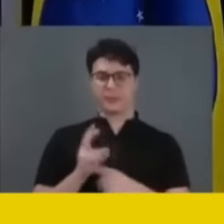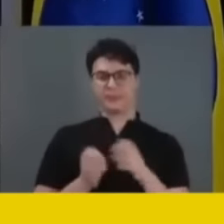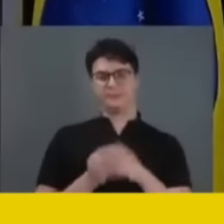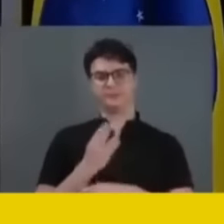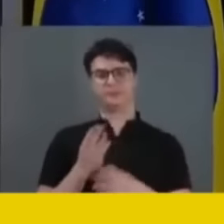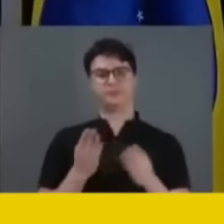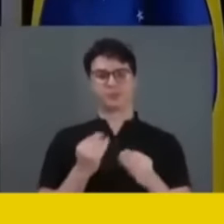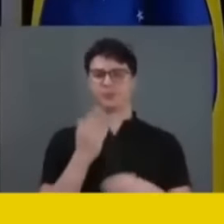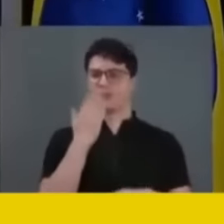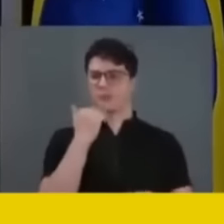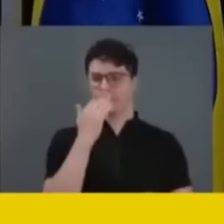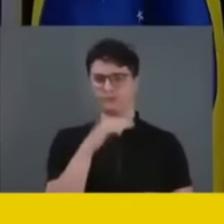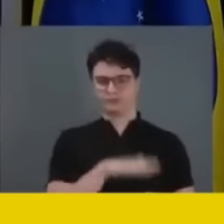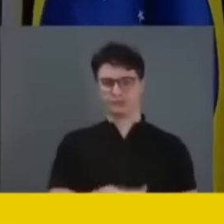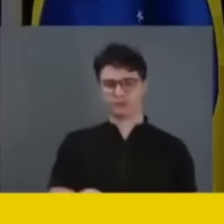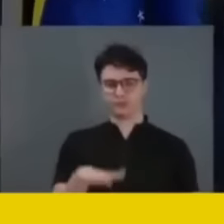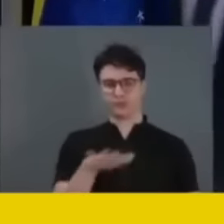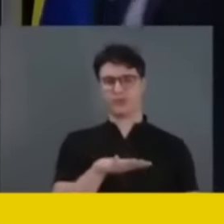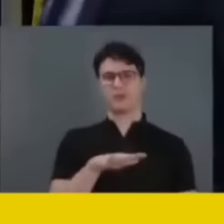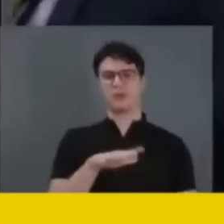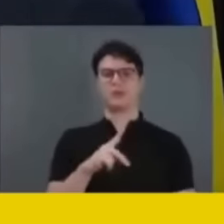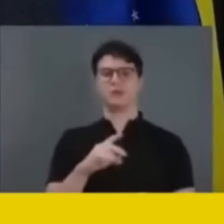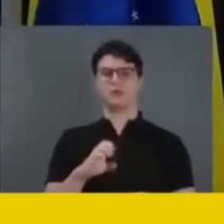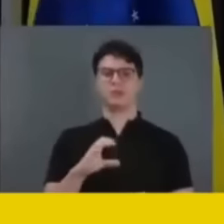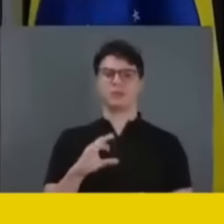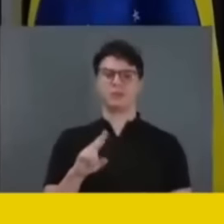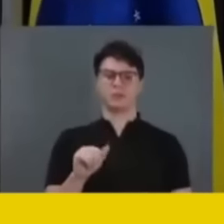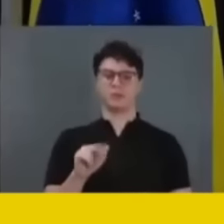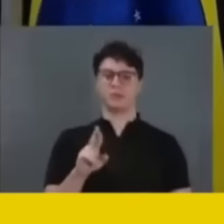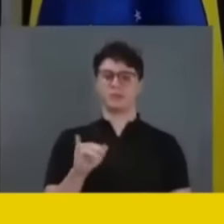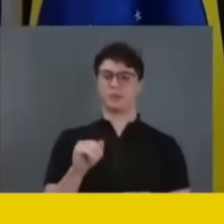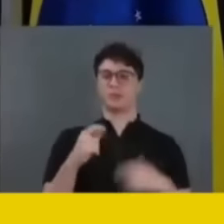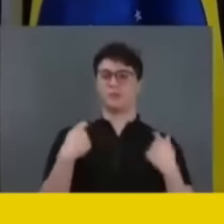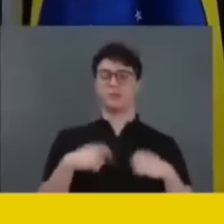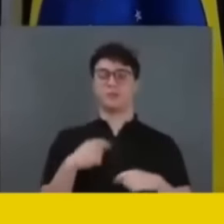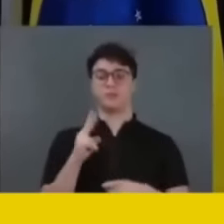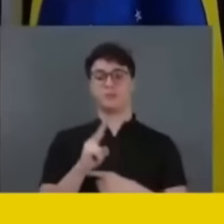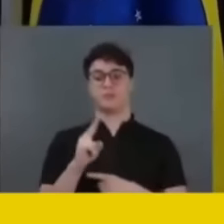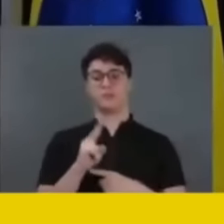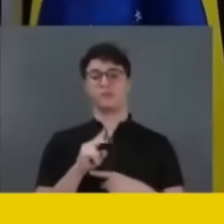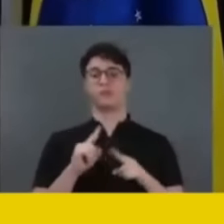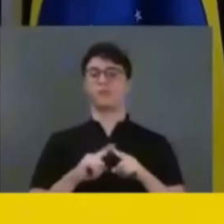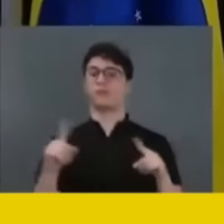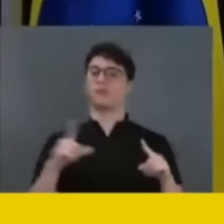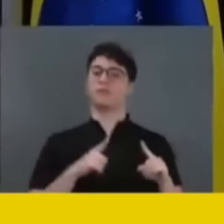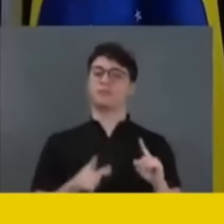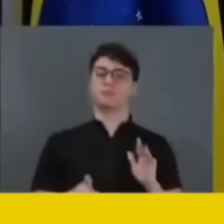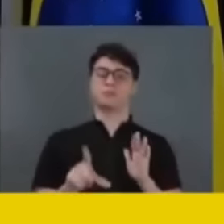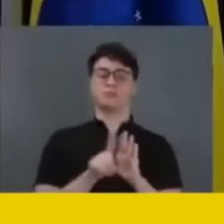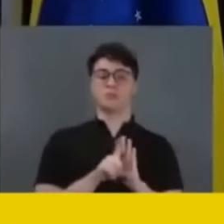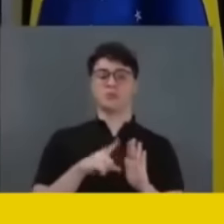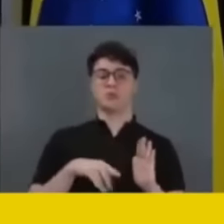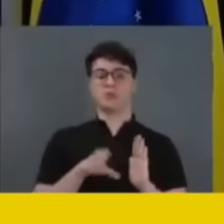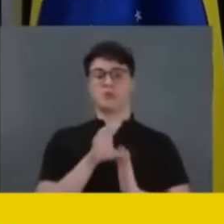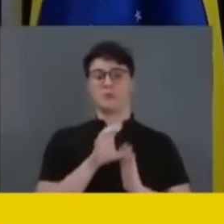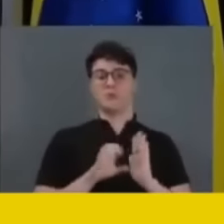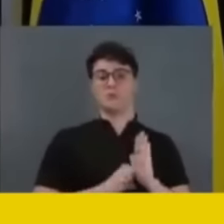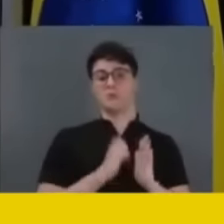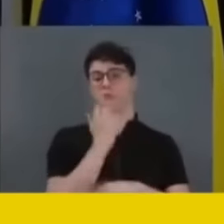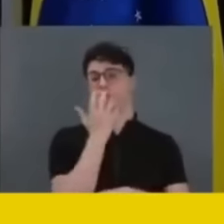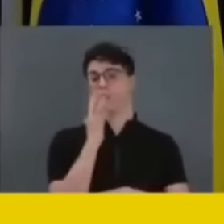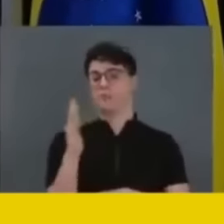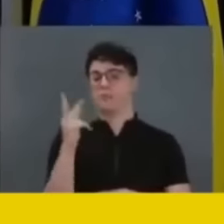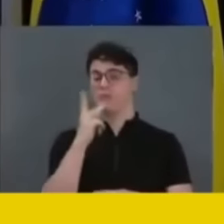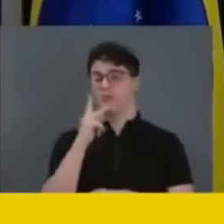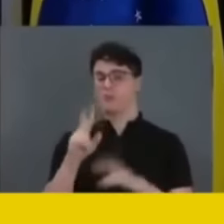alimentos, da pecuária, da agricultura, tem que ser preservada. Mas tem uma legislação, o Código Florestal, que prevê